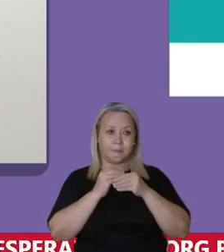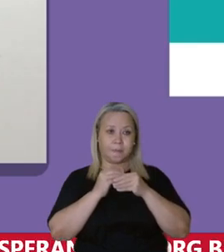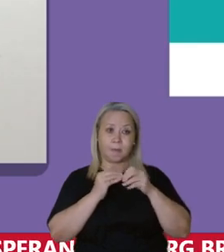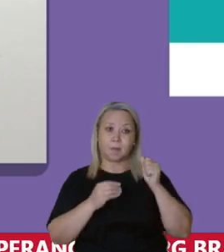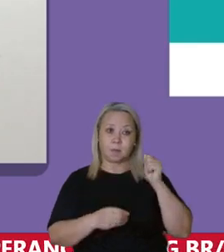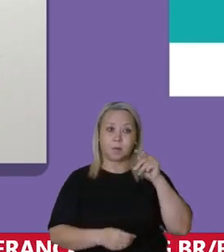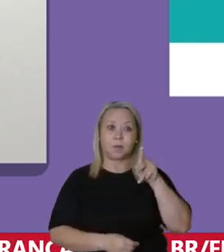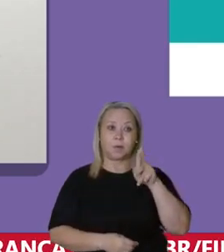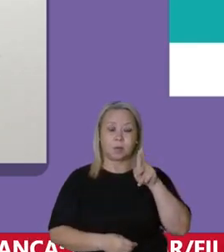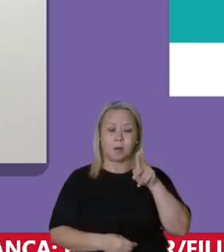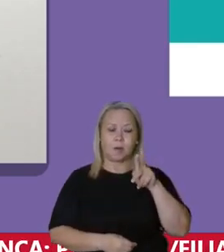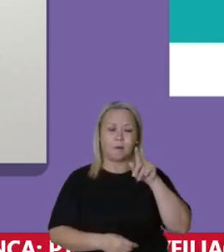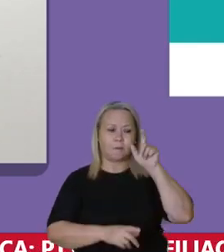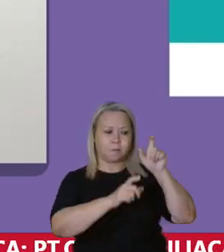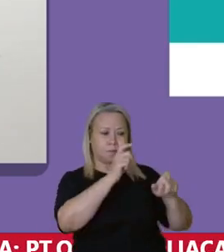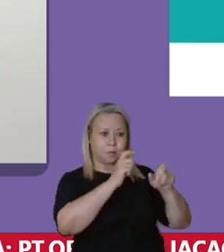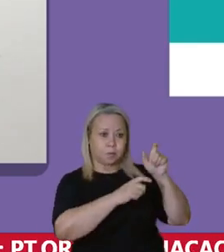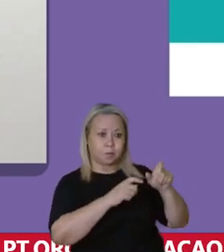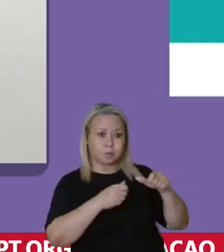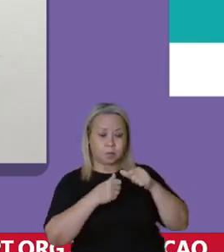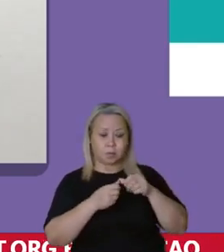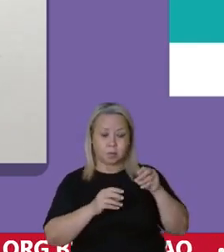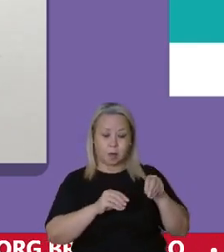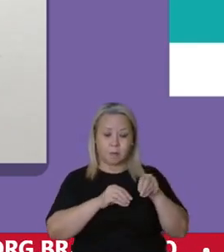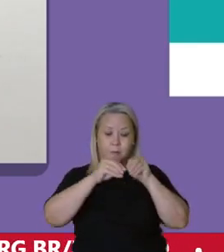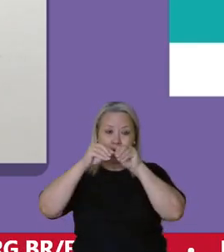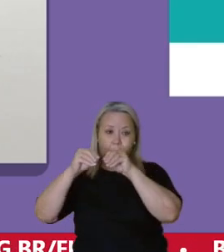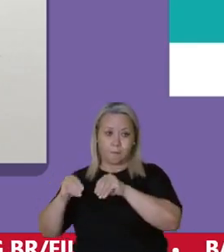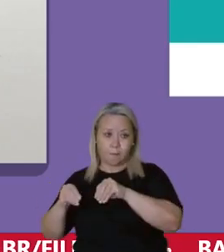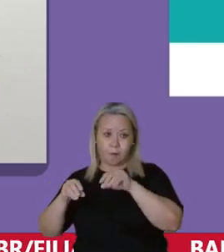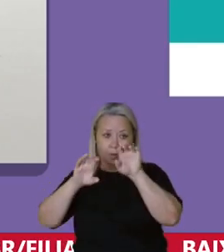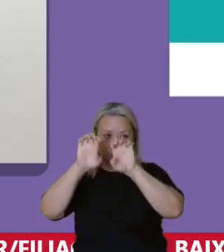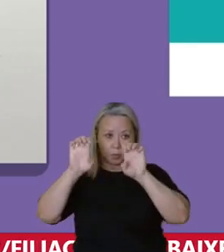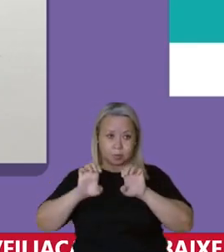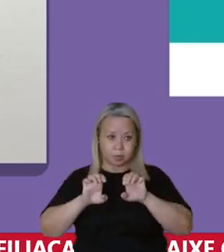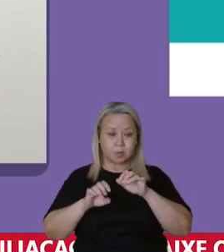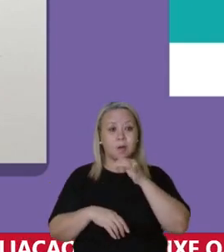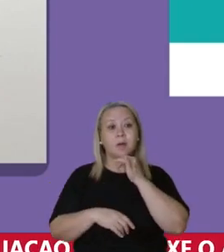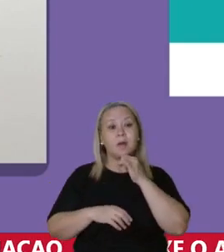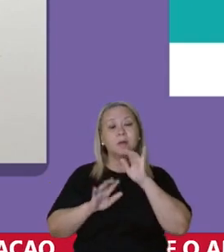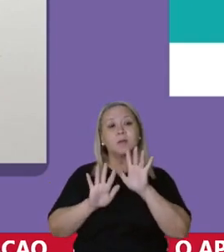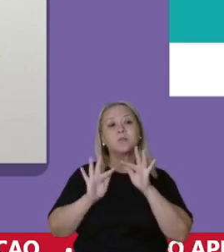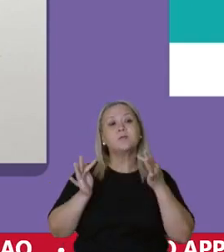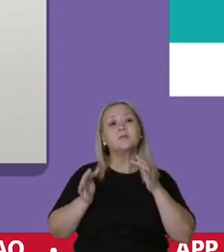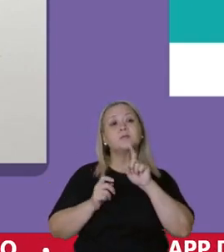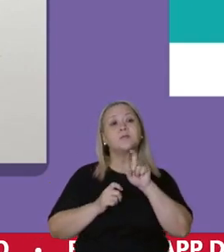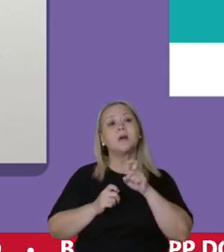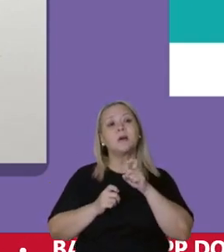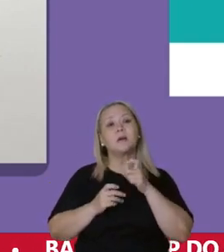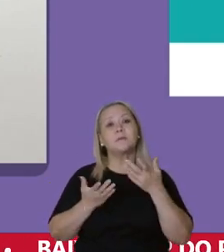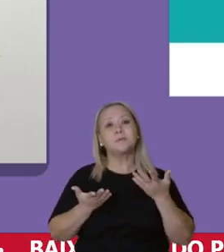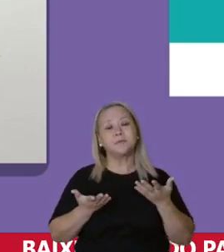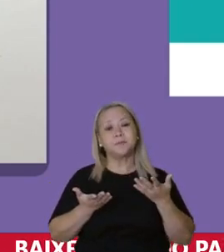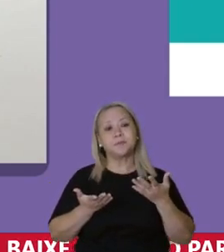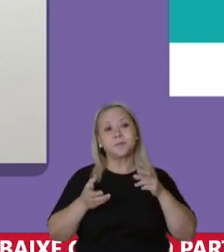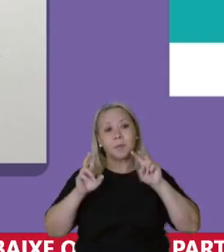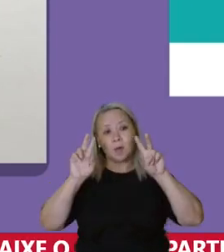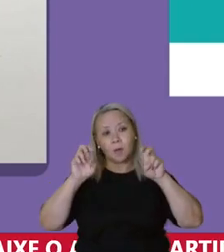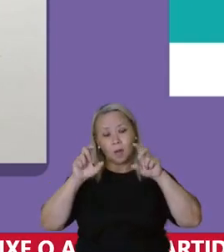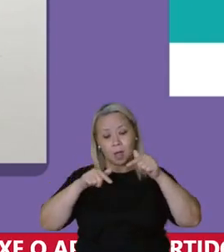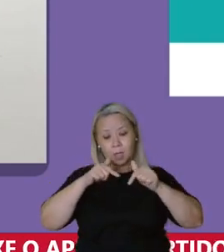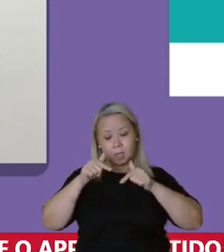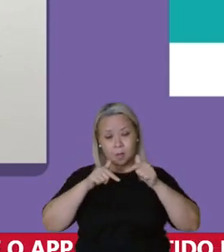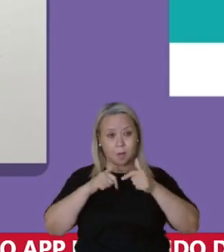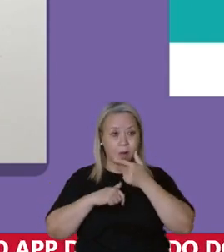vários sujeitos sociais que estavam fora desse sistema. Vou dar um exemplo muito simples, que é o caso do trabalhador e